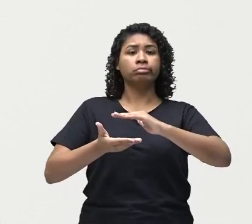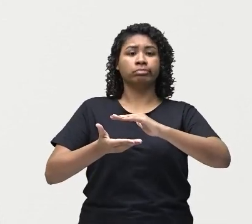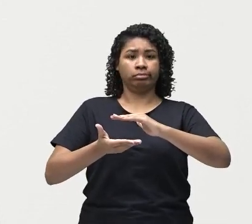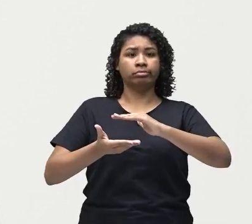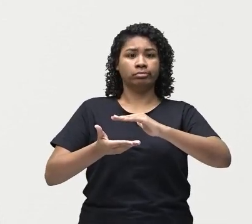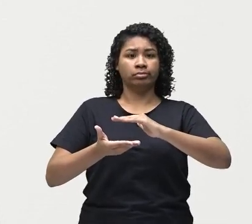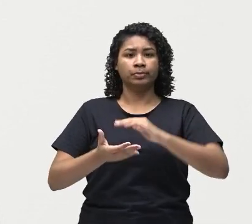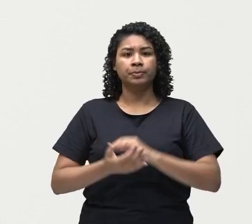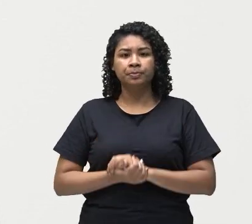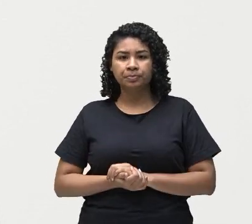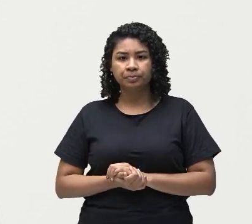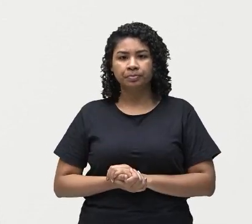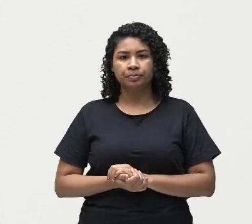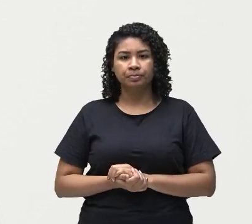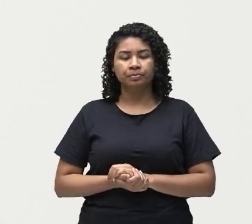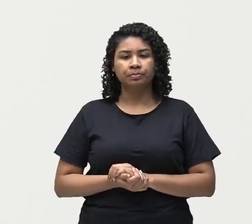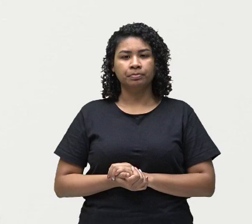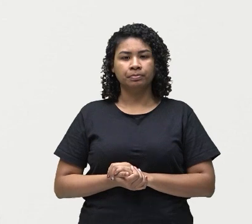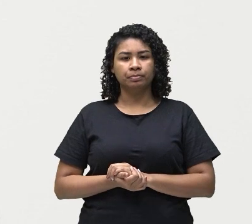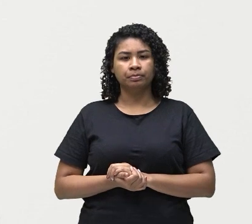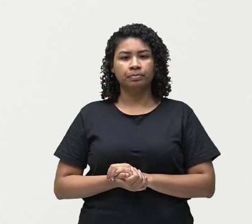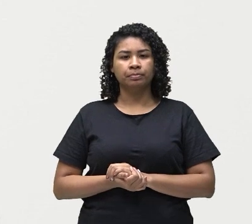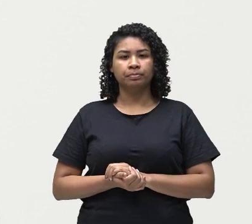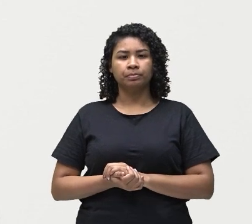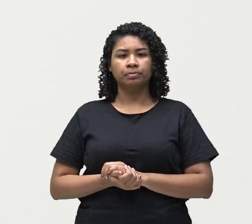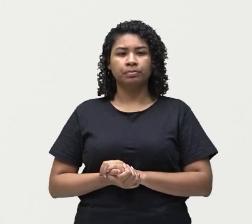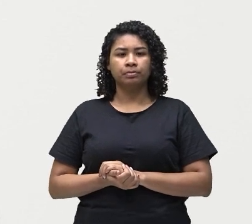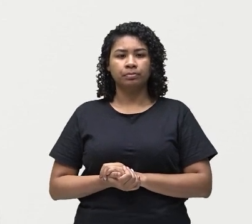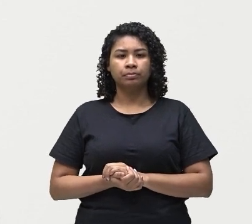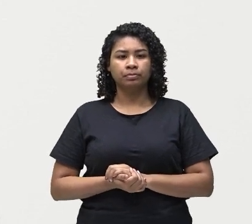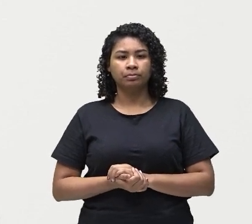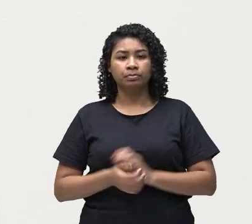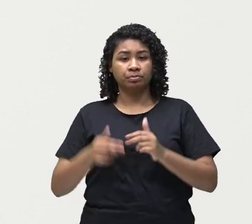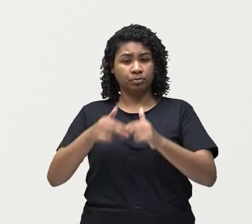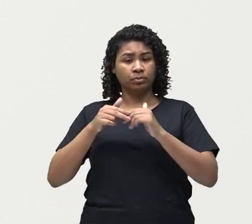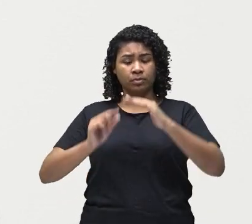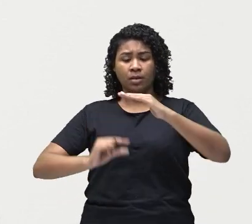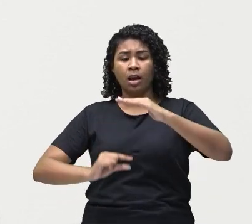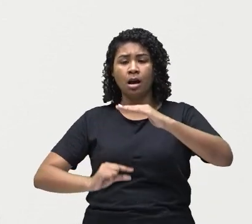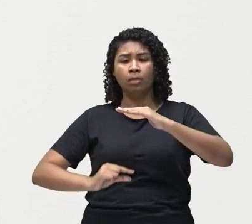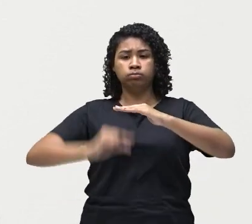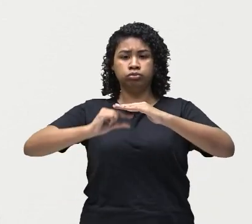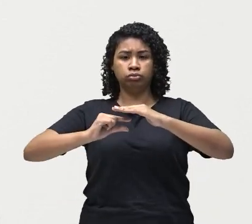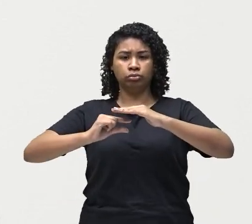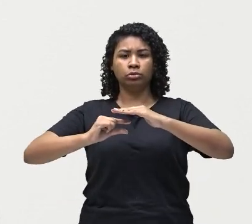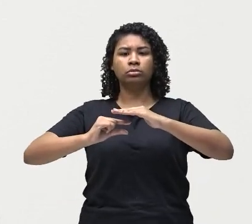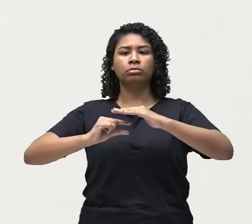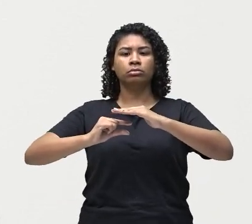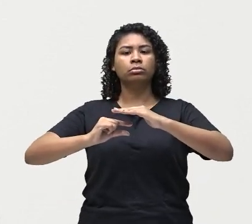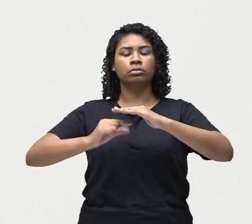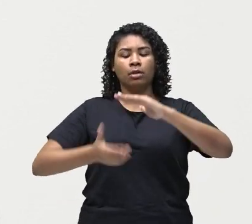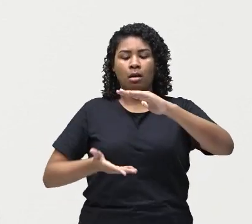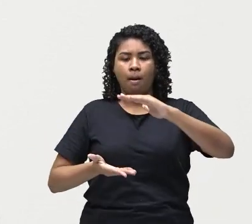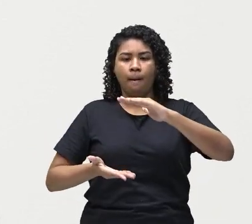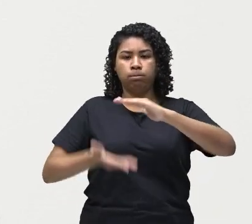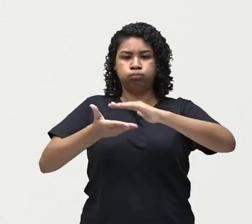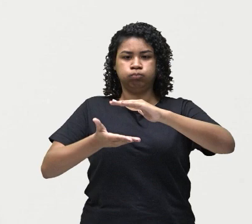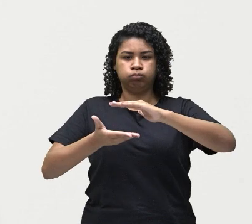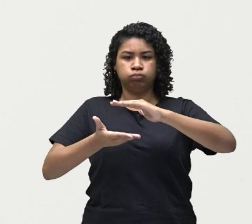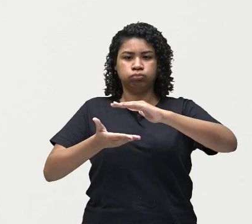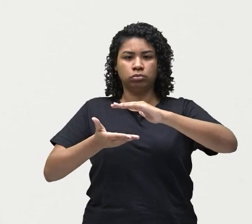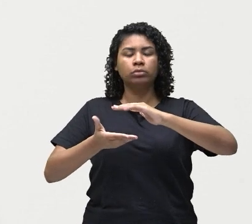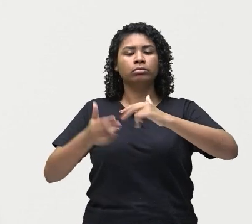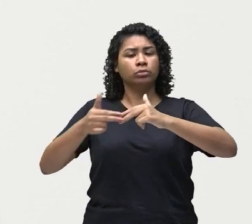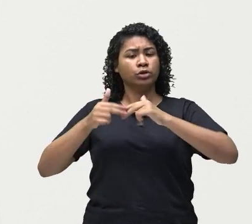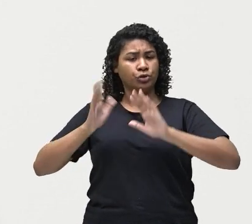gasolina o tempo de compressão fecha quando o pistão sobe totalmente né então ele tava lá embaixo entrou gasolina